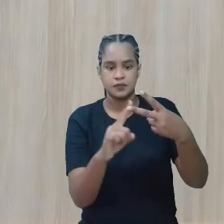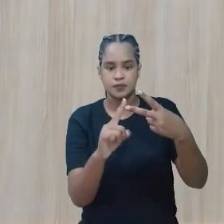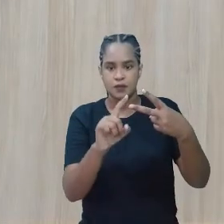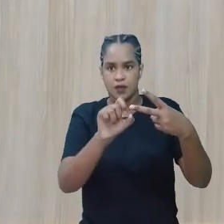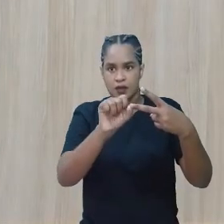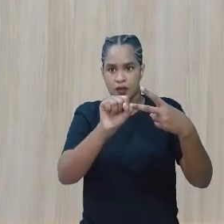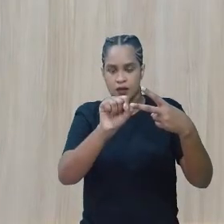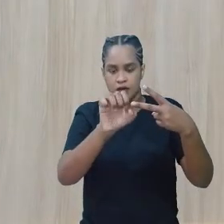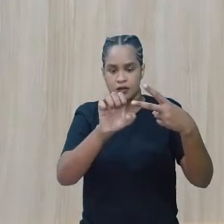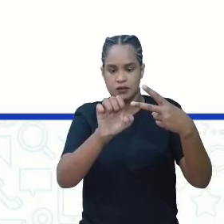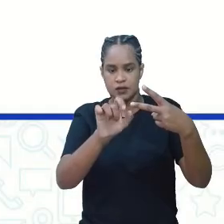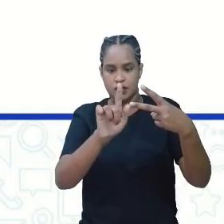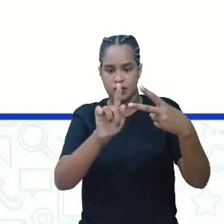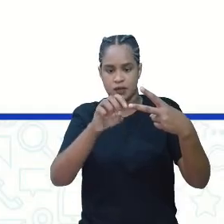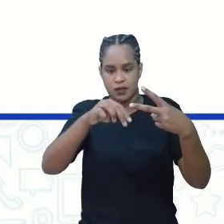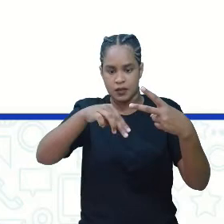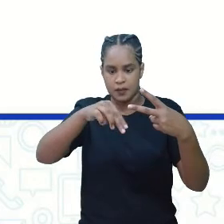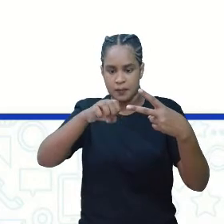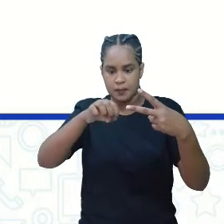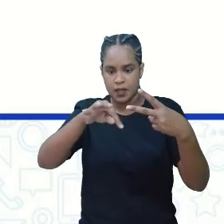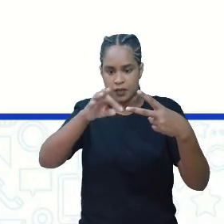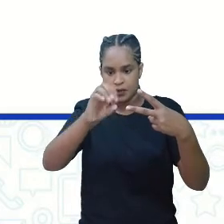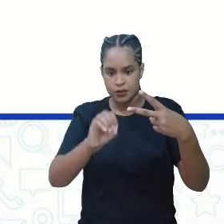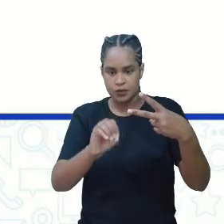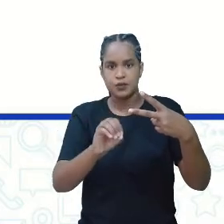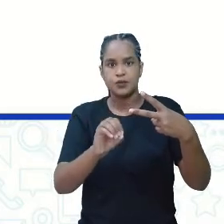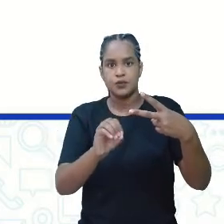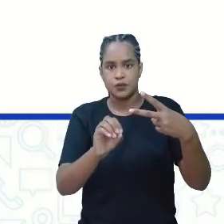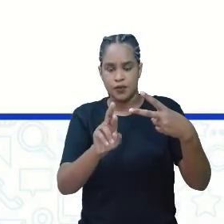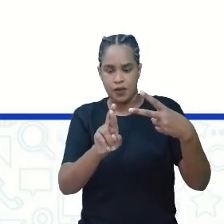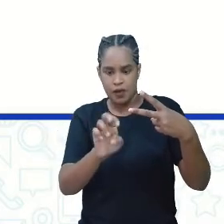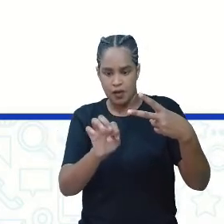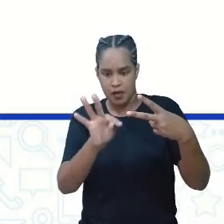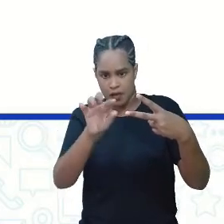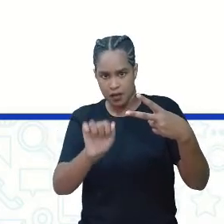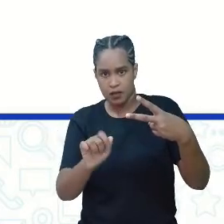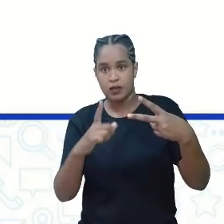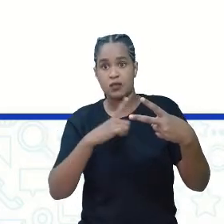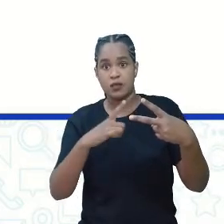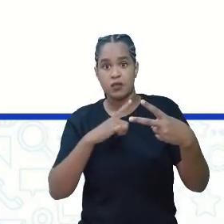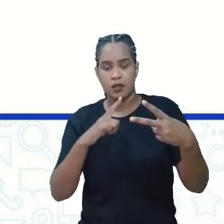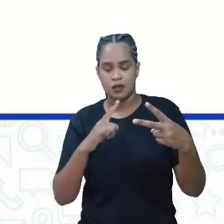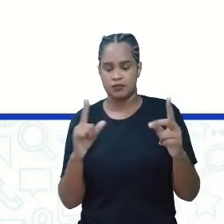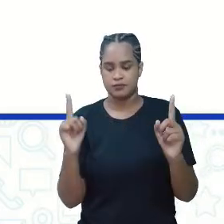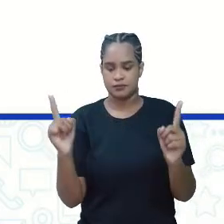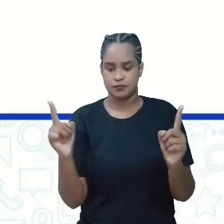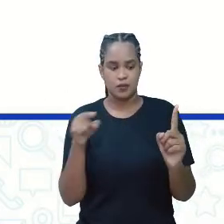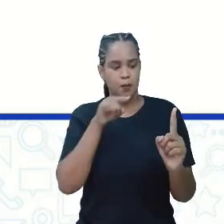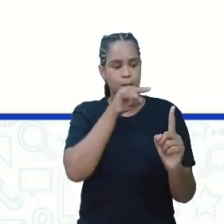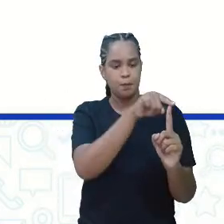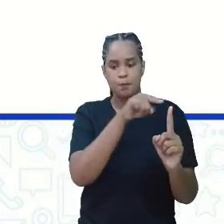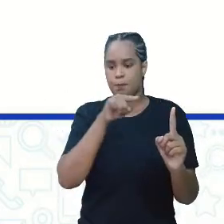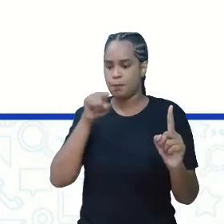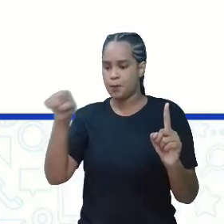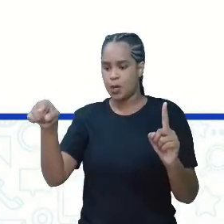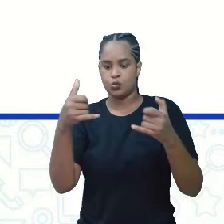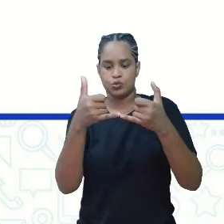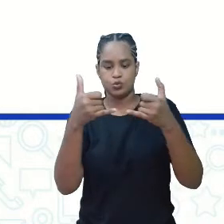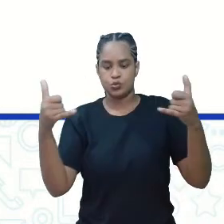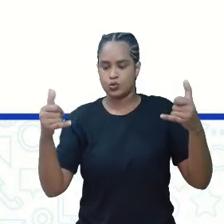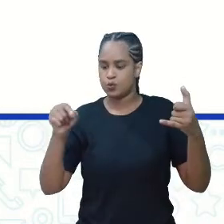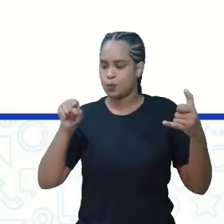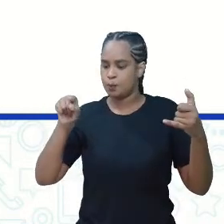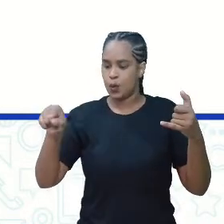de reta, tá? O segmento de reta a gente tem aí, ó, dois pontinhos, tá bom? Então, lembra, o segmento de reta, ele